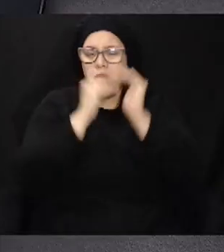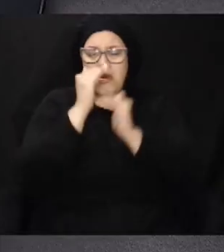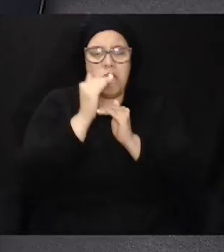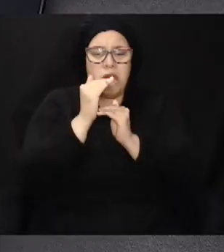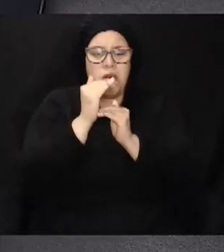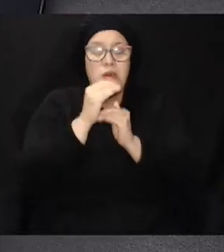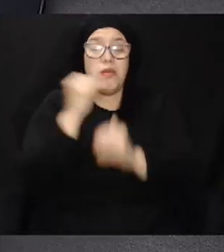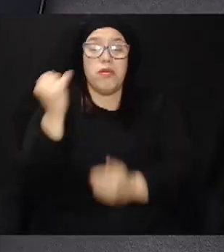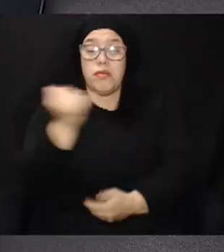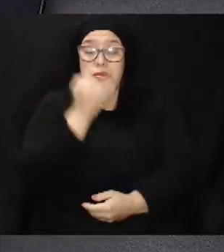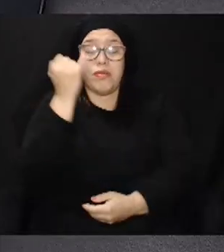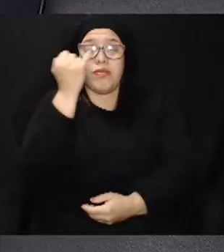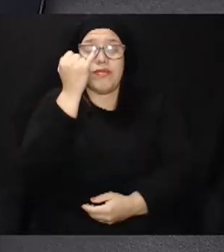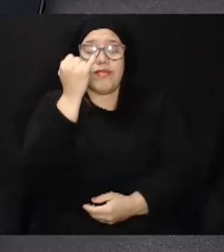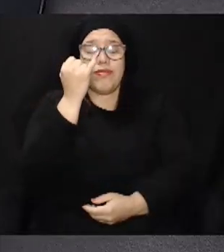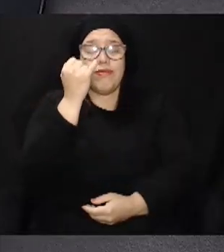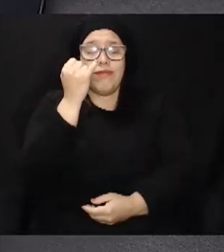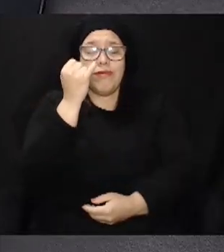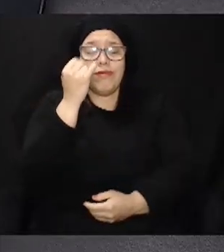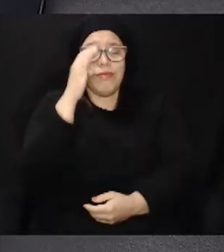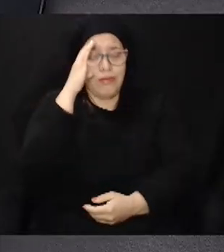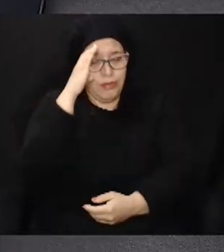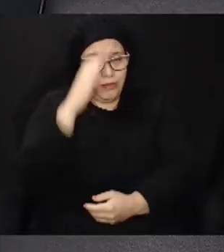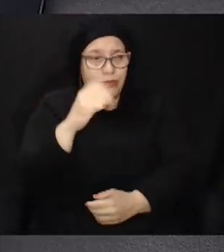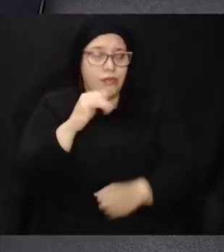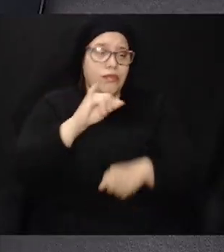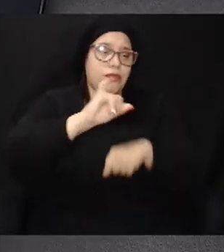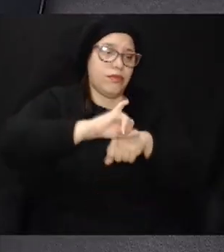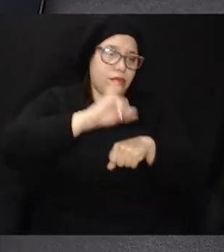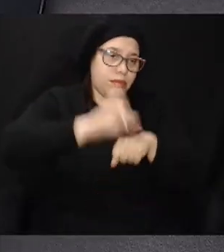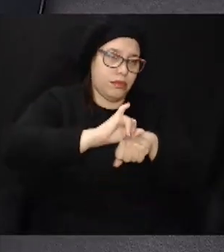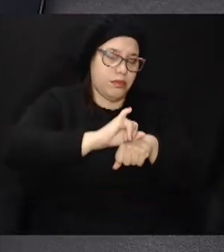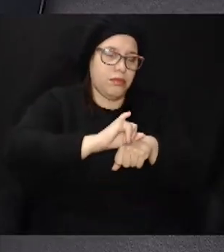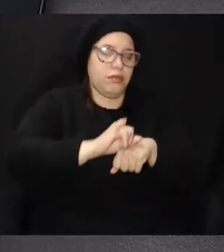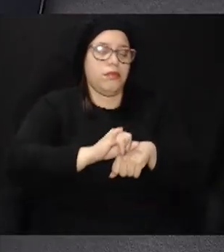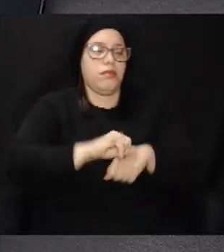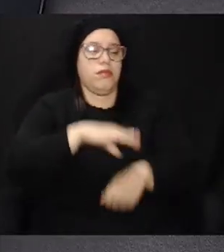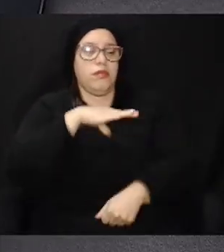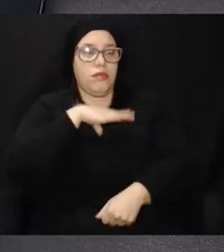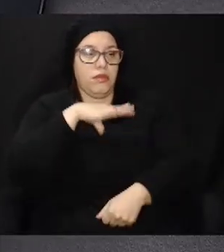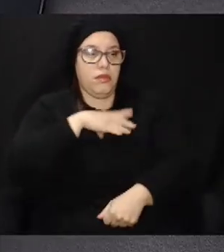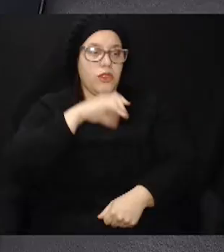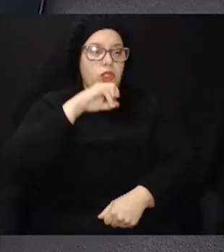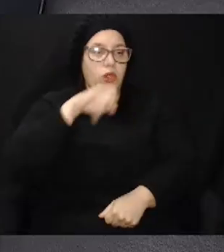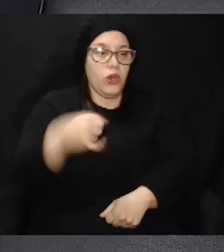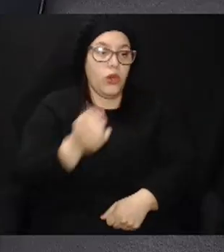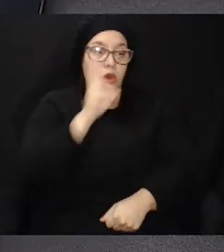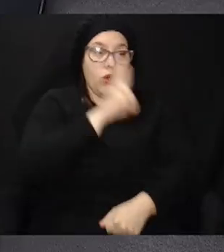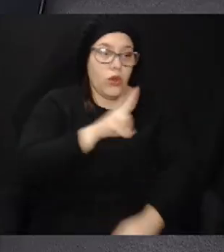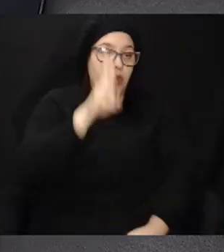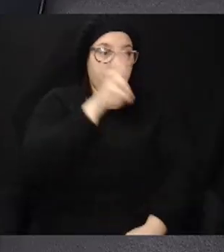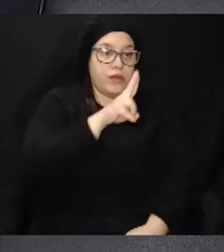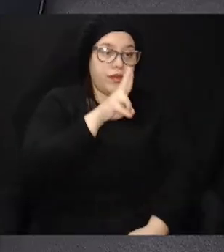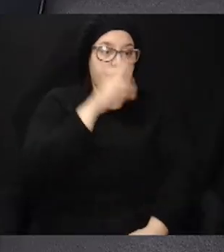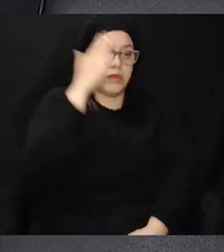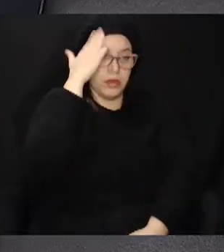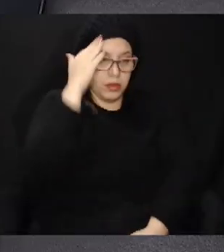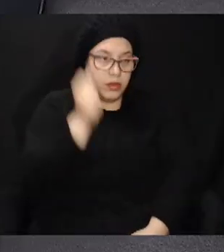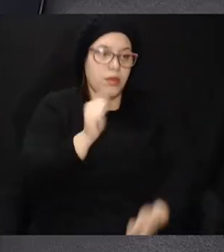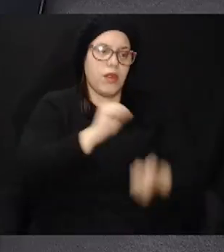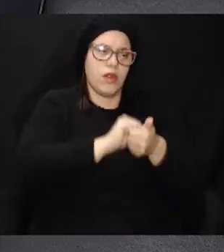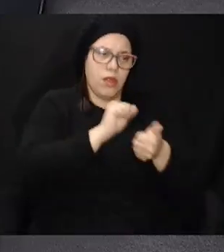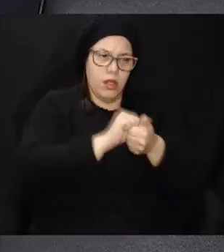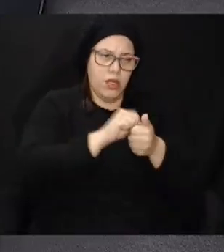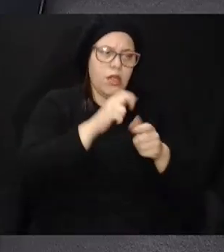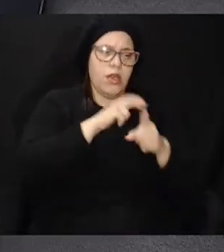importante. Nos principais capitais do mundo, quem tem oportunidade de usar o metrô sabe a qualidade que o metrô traz na